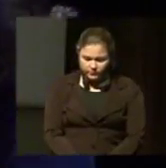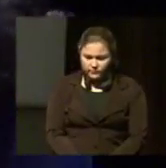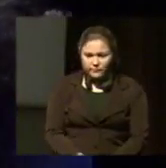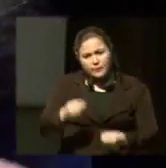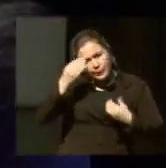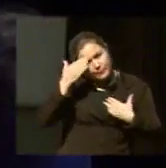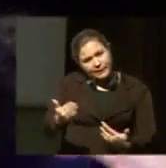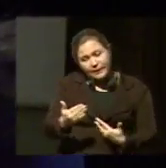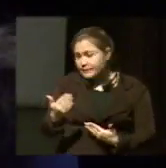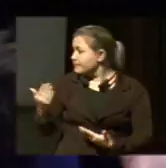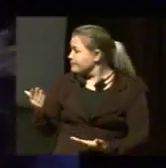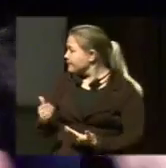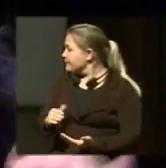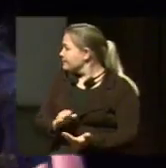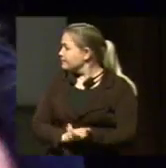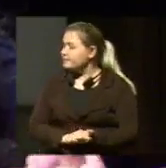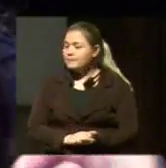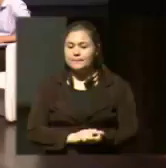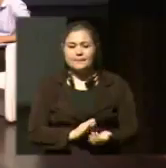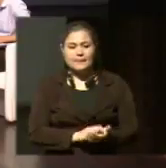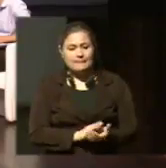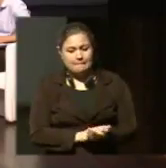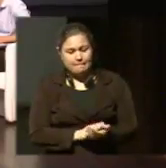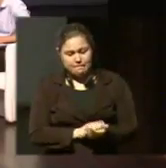Obrigado, Amanda.